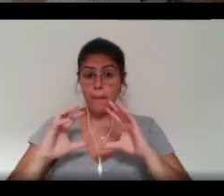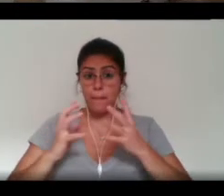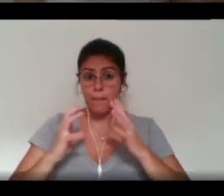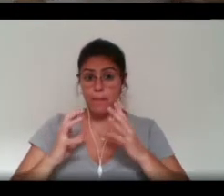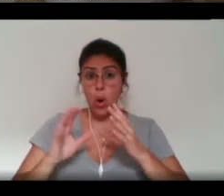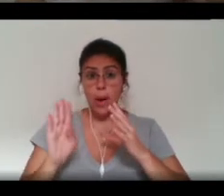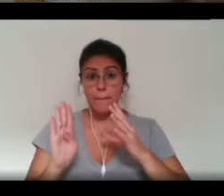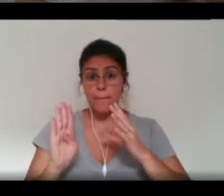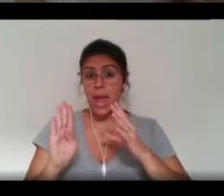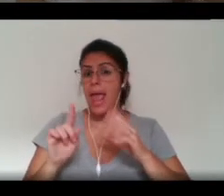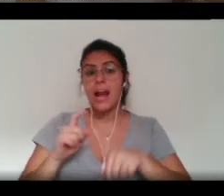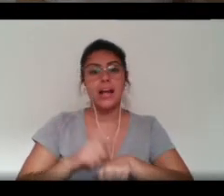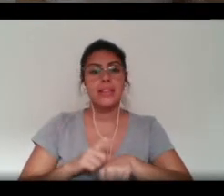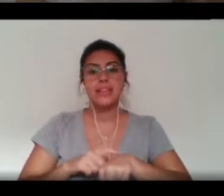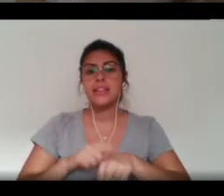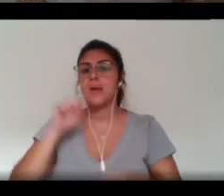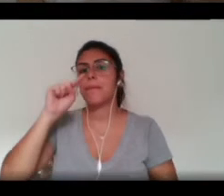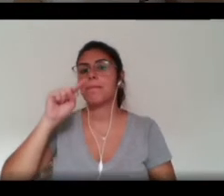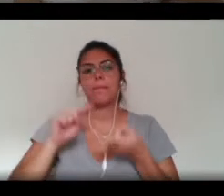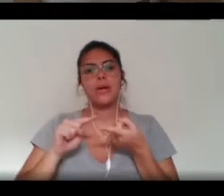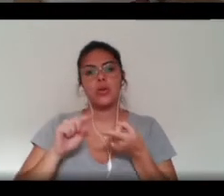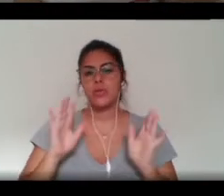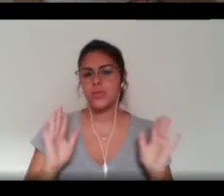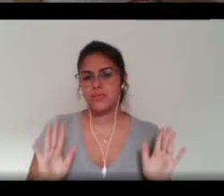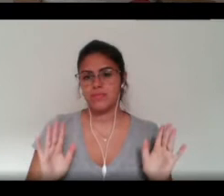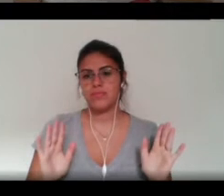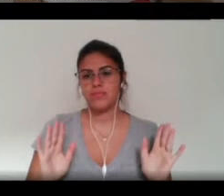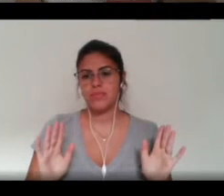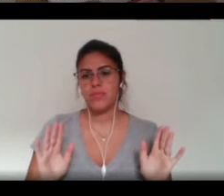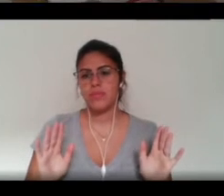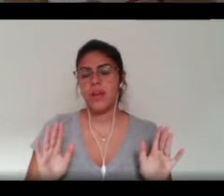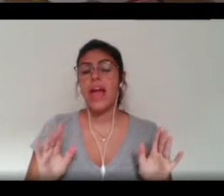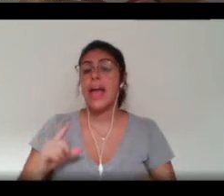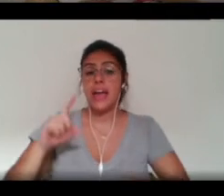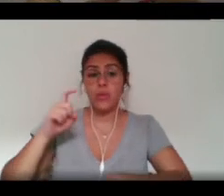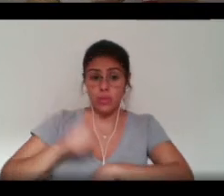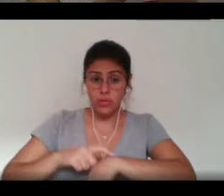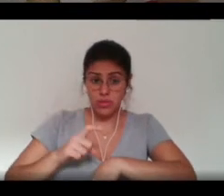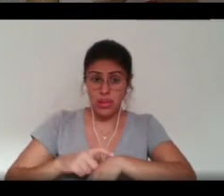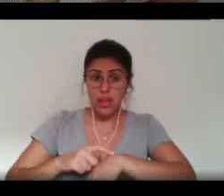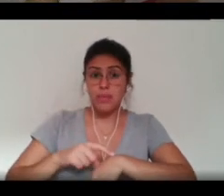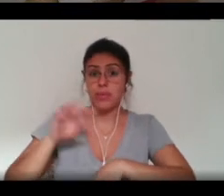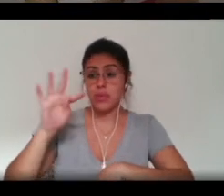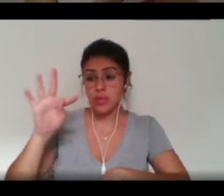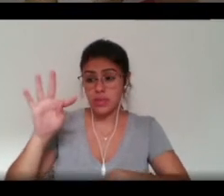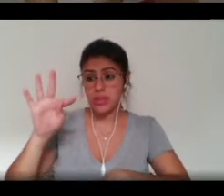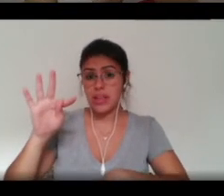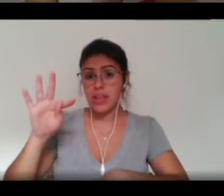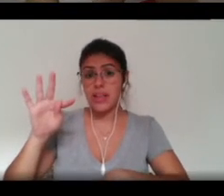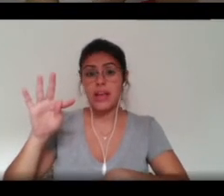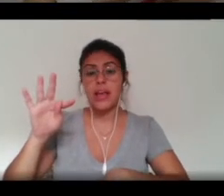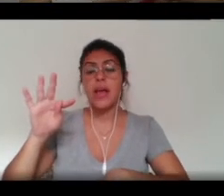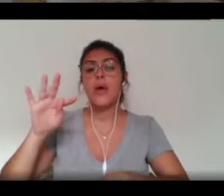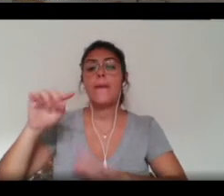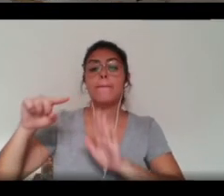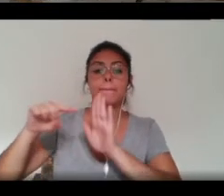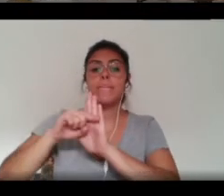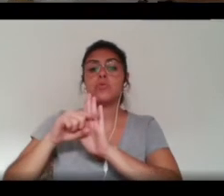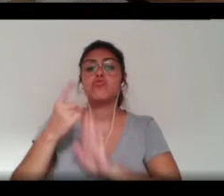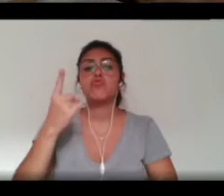ficar menos tempo no ar. Ela vai ficar o tempo T menos 1